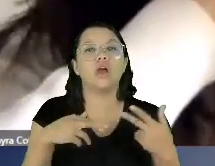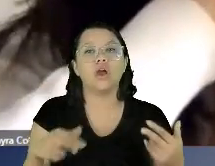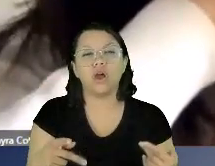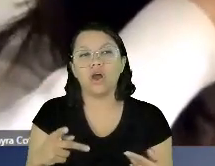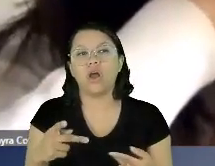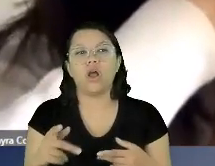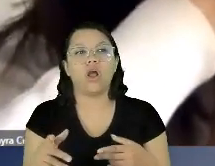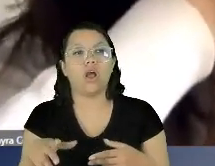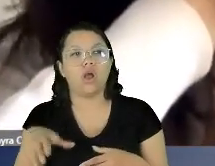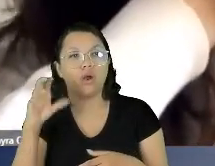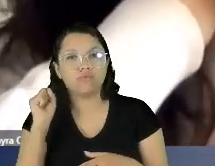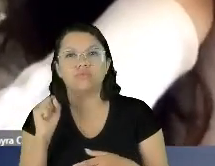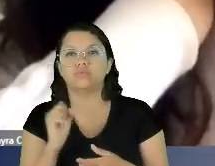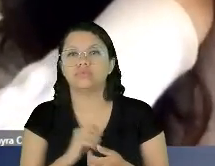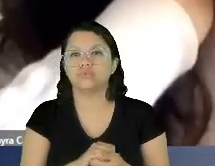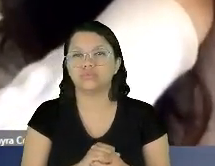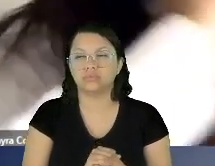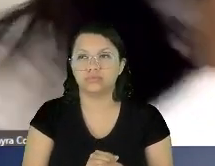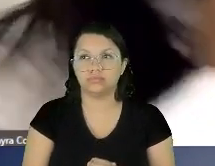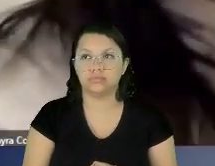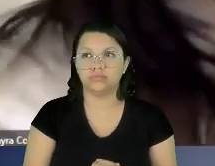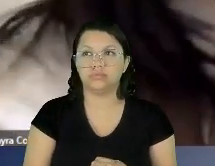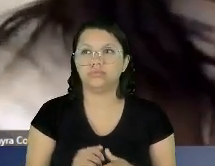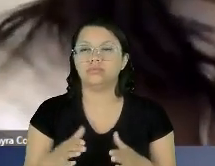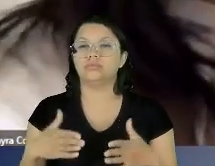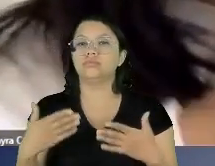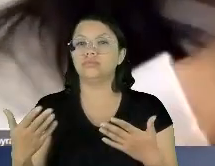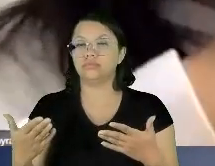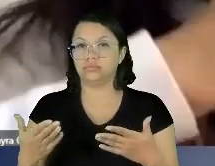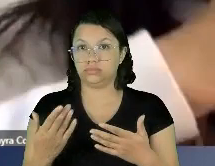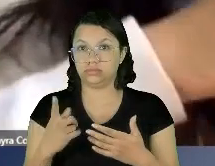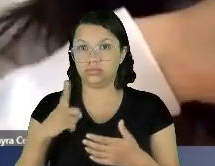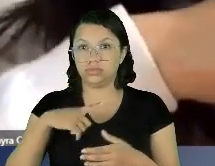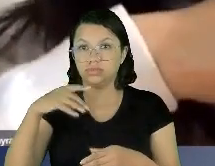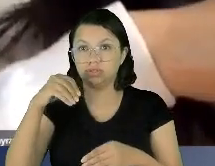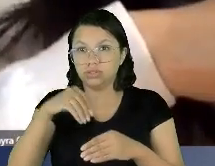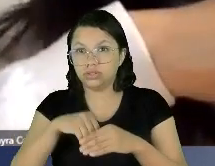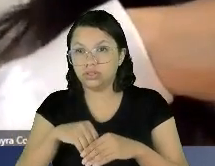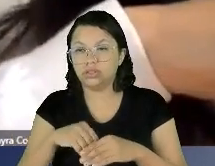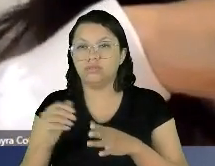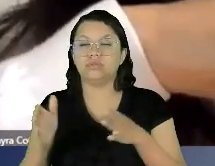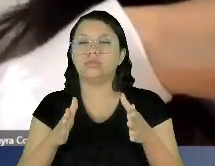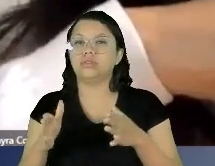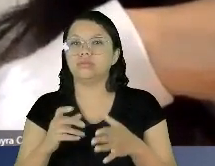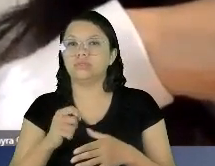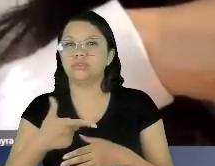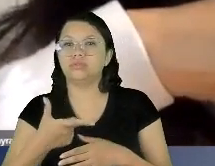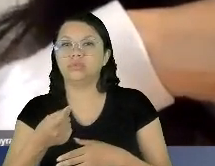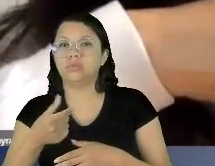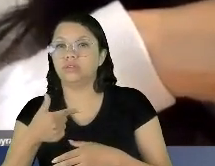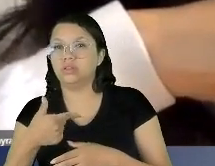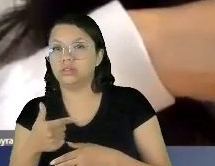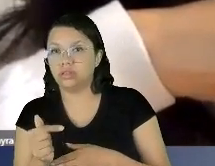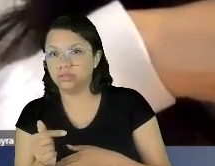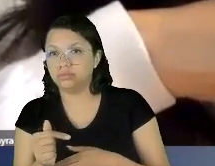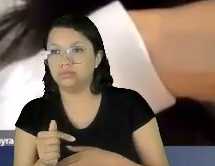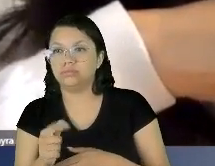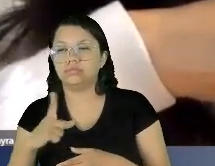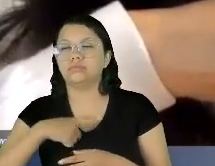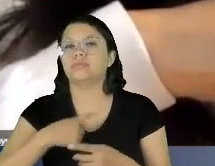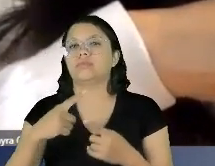ouviram esse tipo de coisa, de amigo do pai, do amigo do tio, etc. E a gente tem, dentre os casos